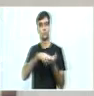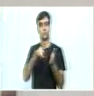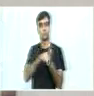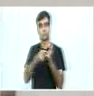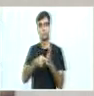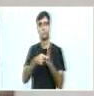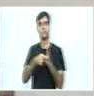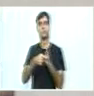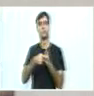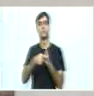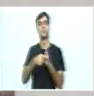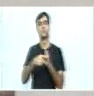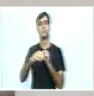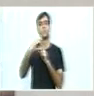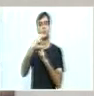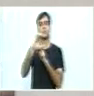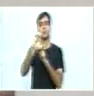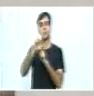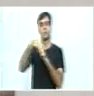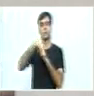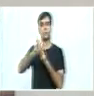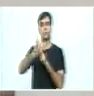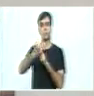Companhia Energética de Minas Gerais, a CEMIG,